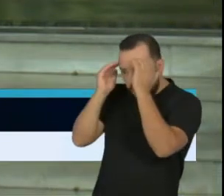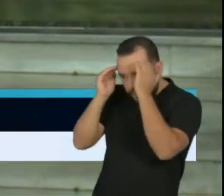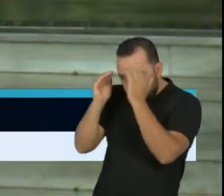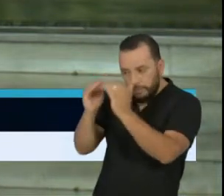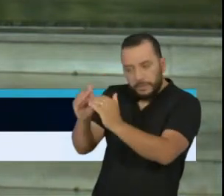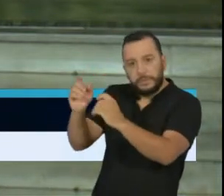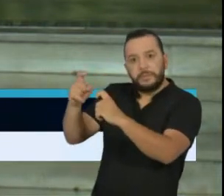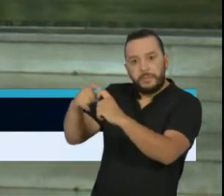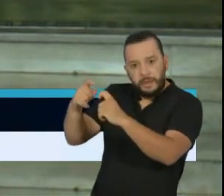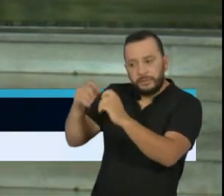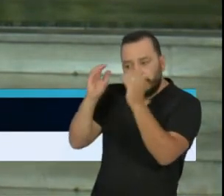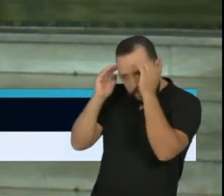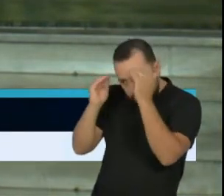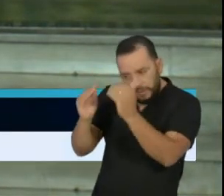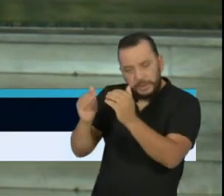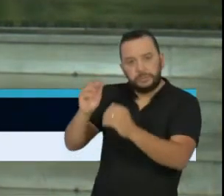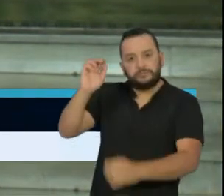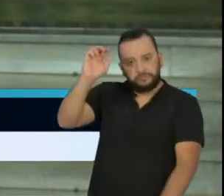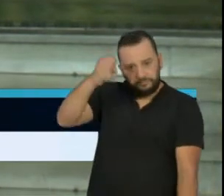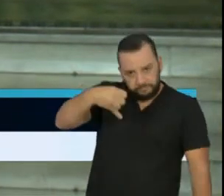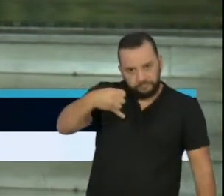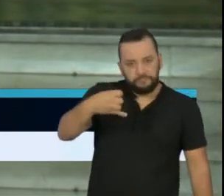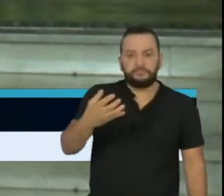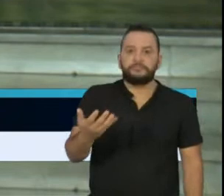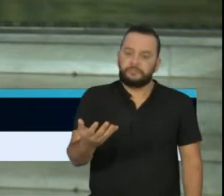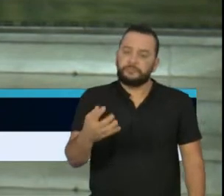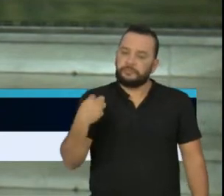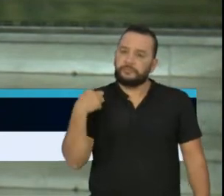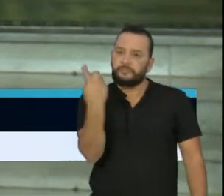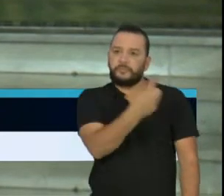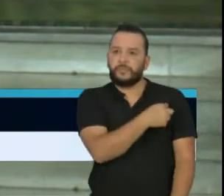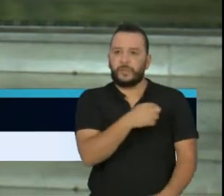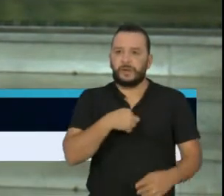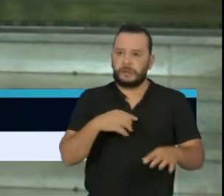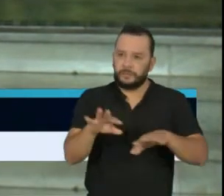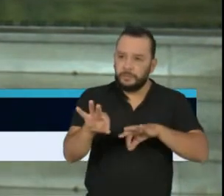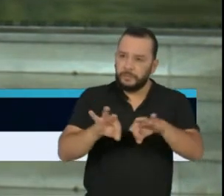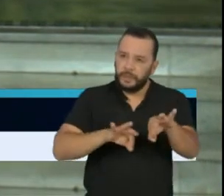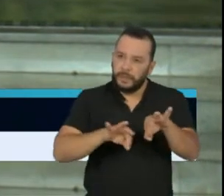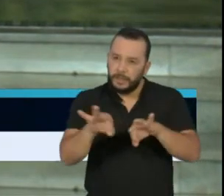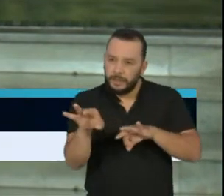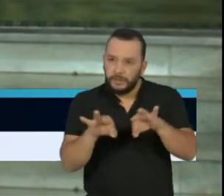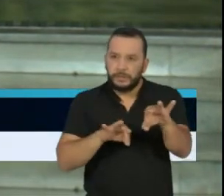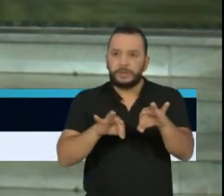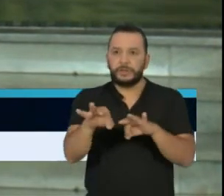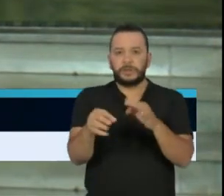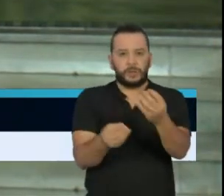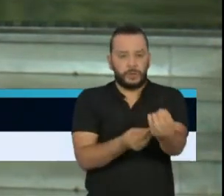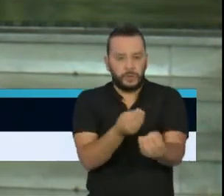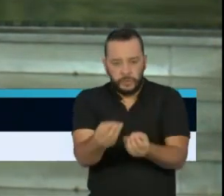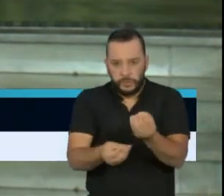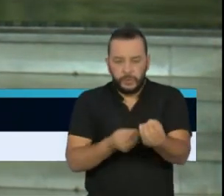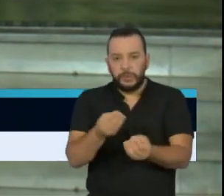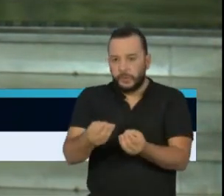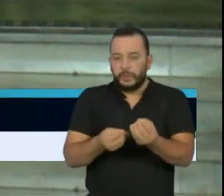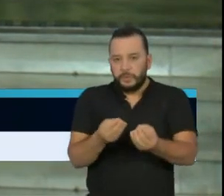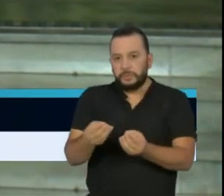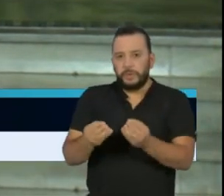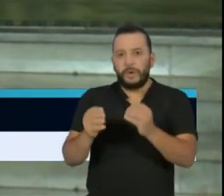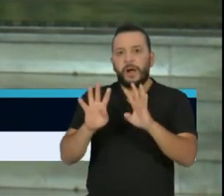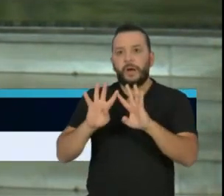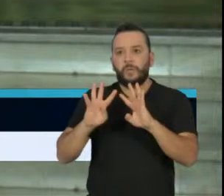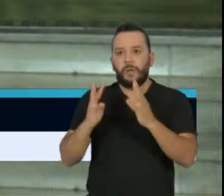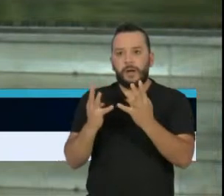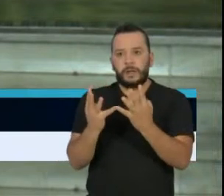protocolos médicos. Estamos planejando, portanto, essa segunda etapa dentro destes